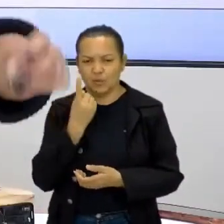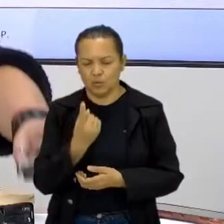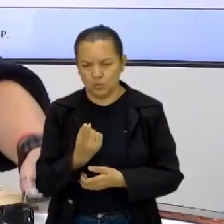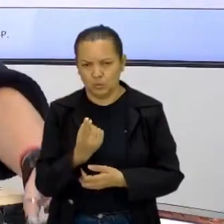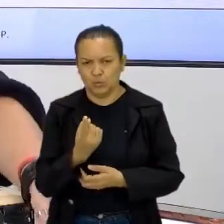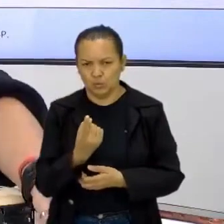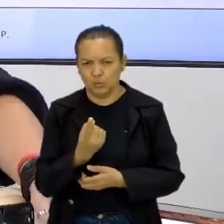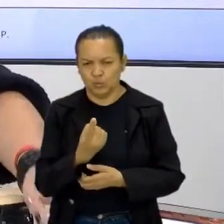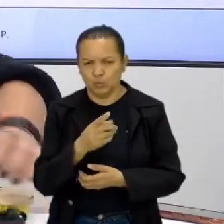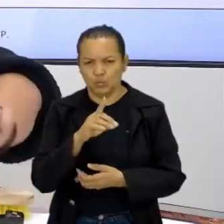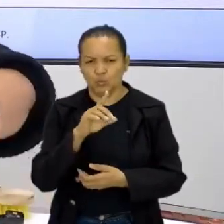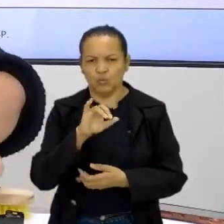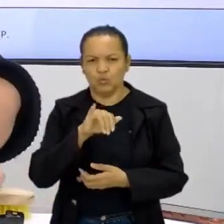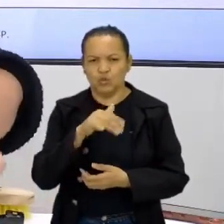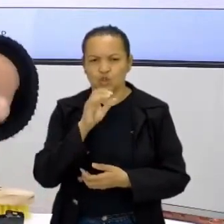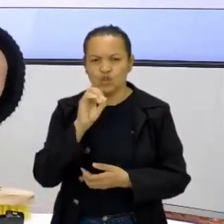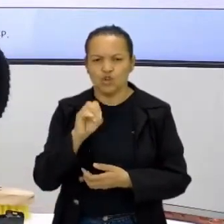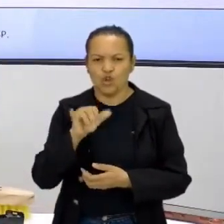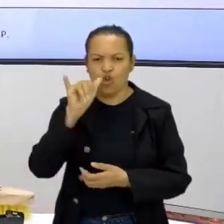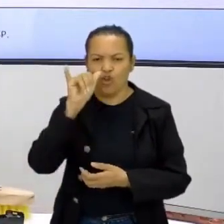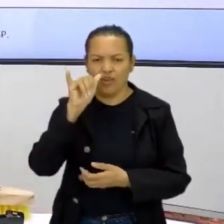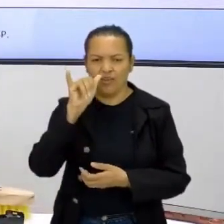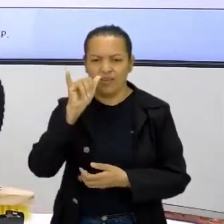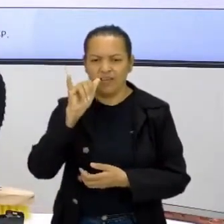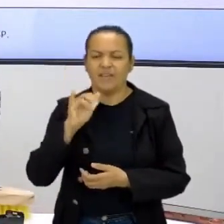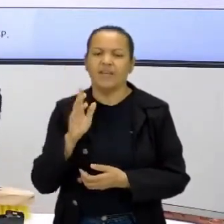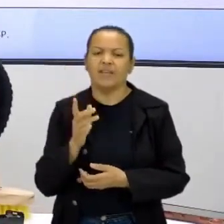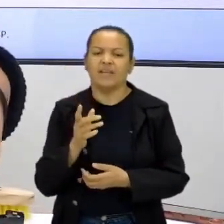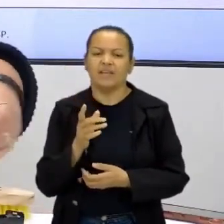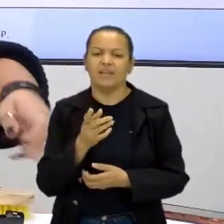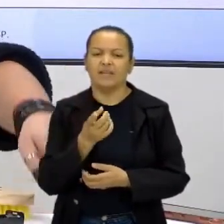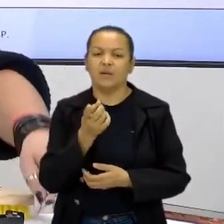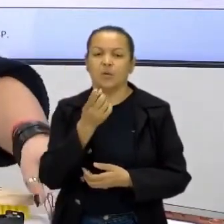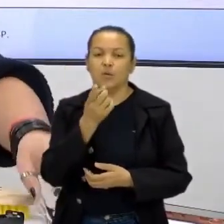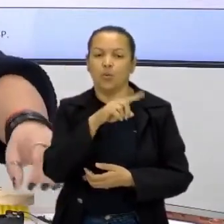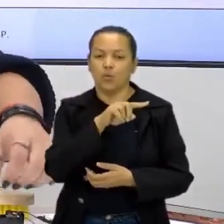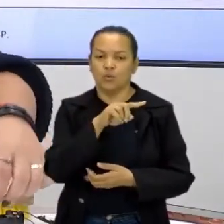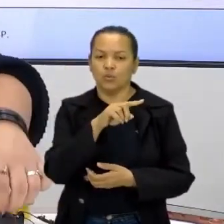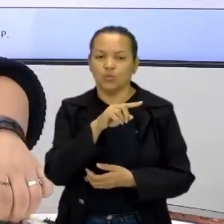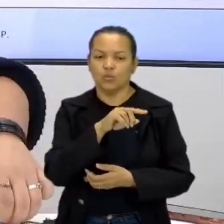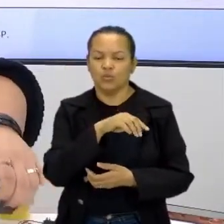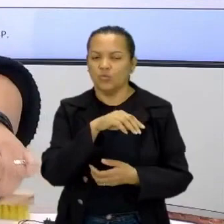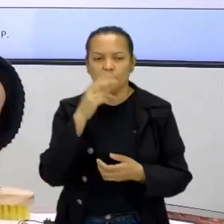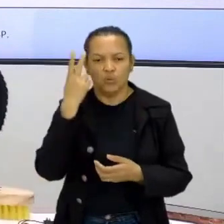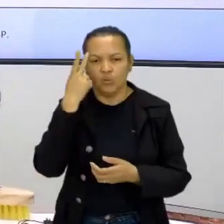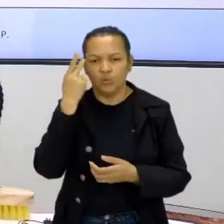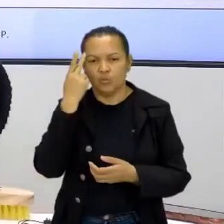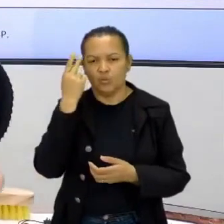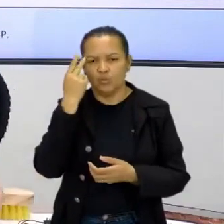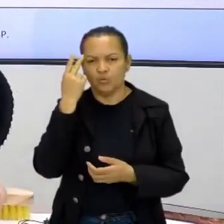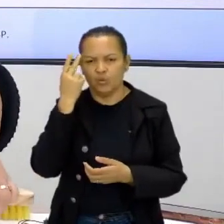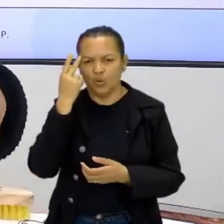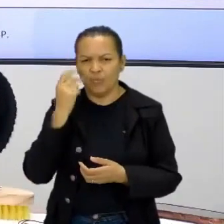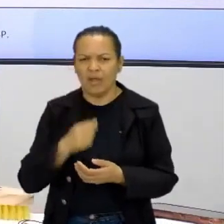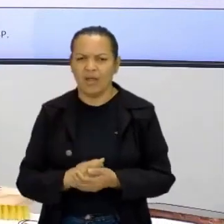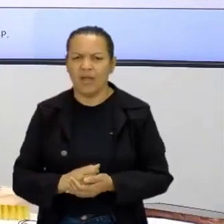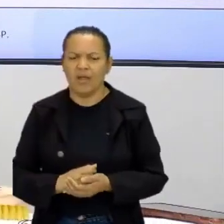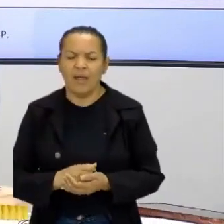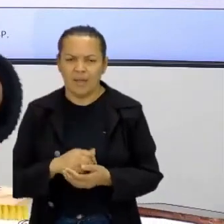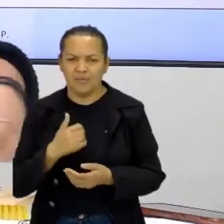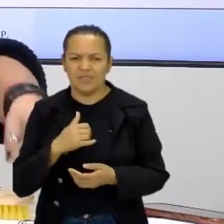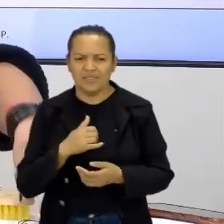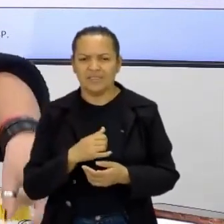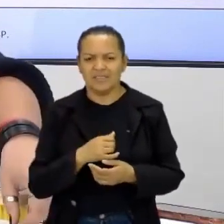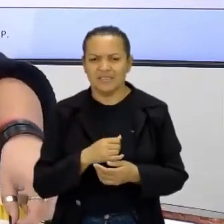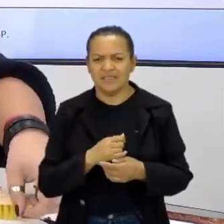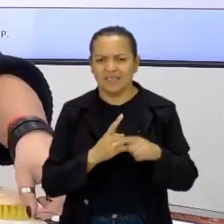do joystick e o outro com o motor normal. O do motor normal, eu senti que ele precisa de um pouco mais de carga. Eu vou deixar a pilha, que ela tá um